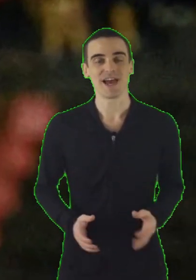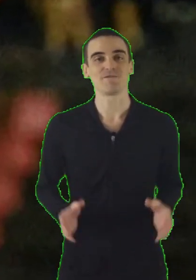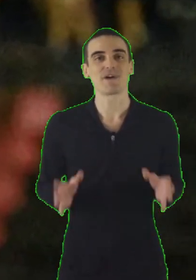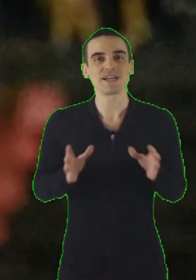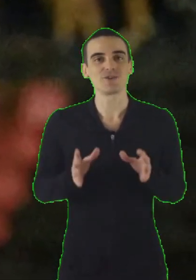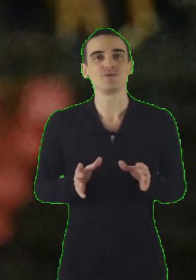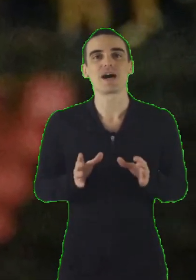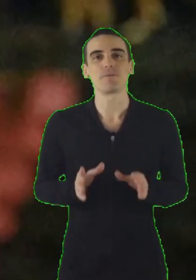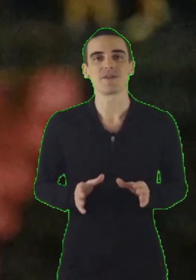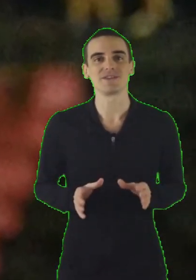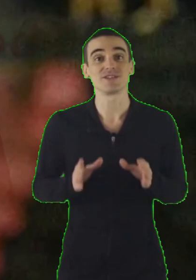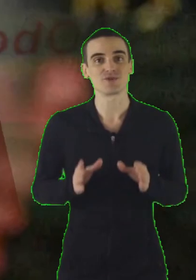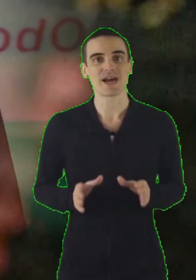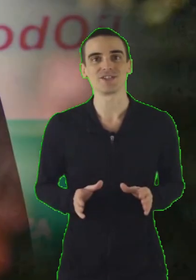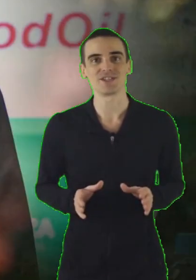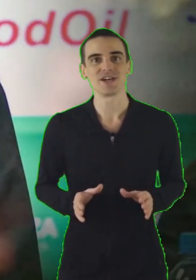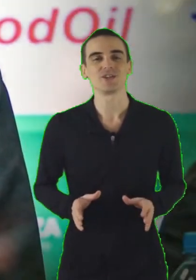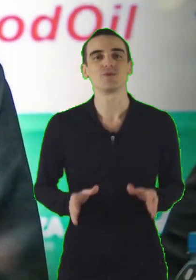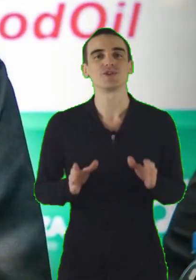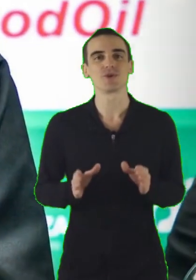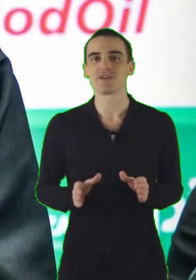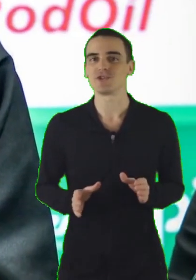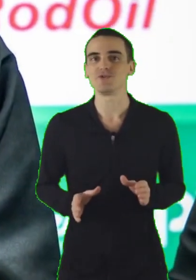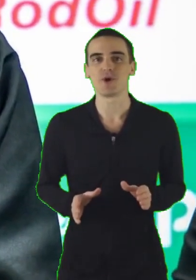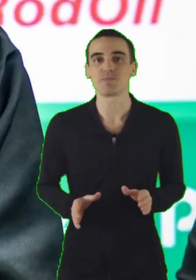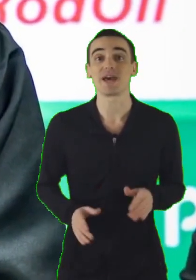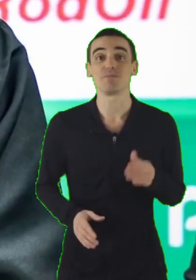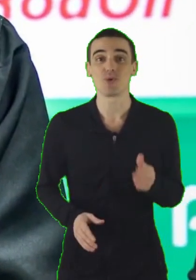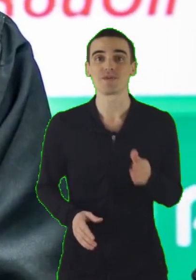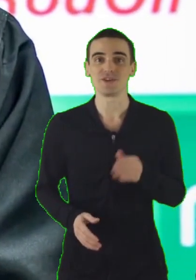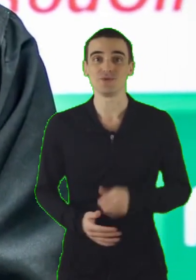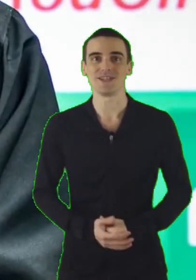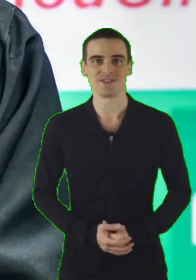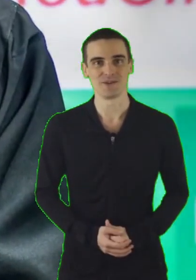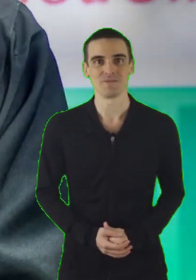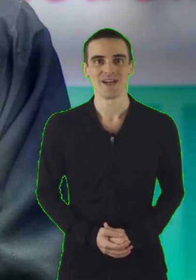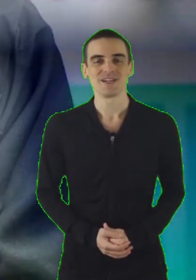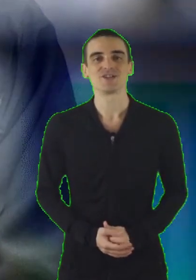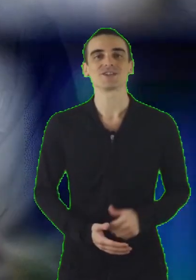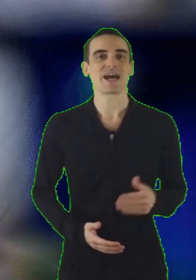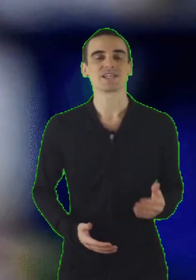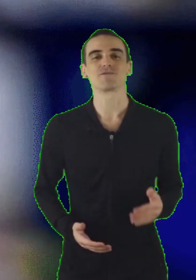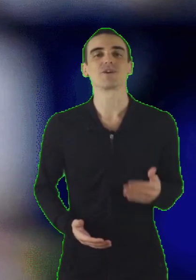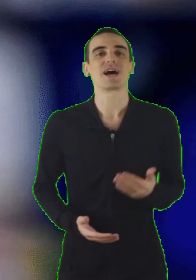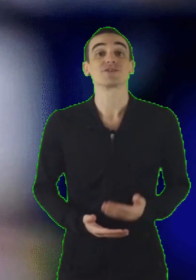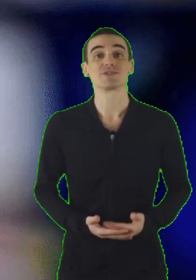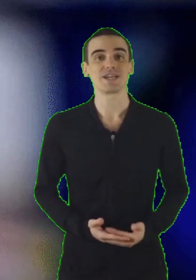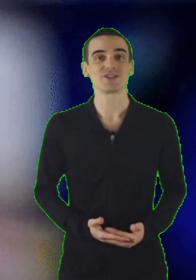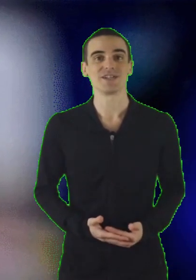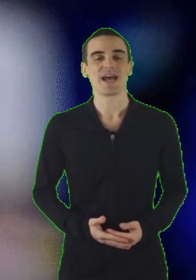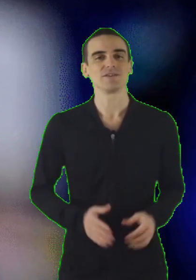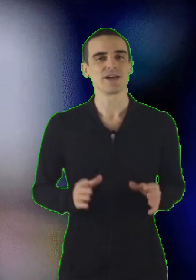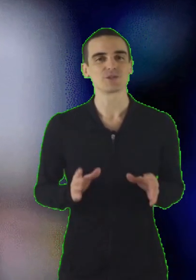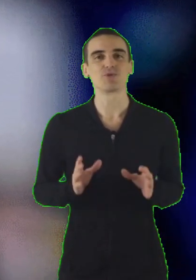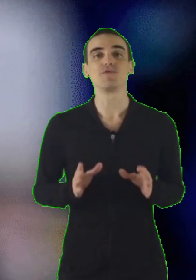tarde. Carpini está em compasso de espera no que diz respeito ao Santos. A negociação chegou a ser dada como certa pelas partes, mas